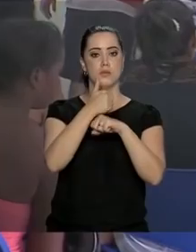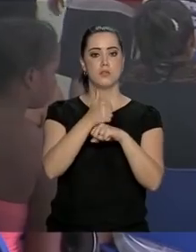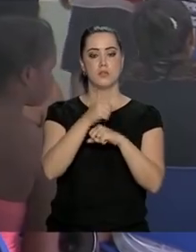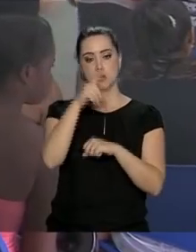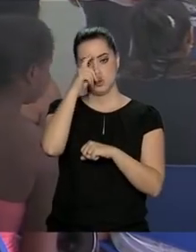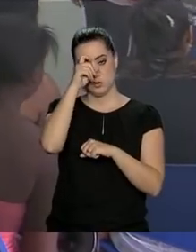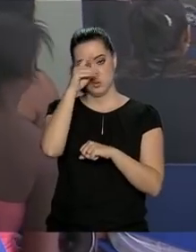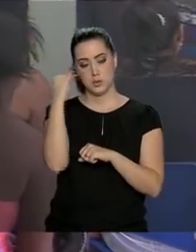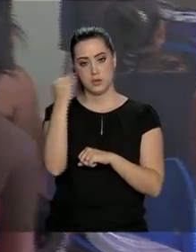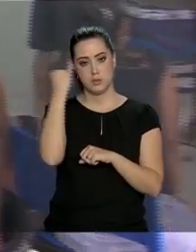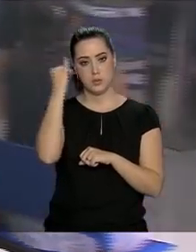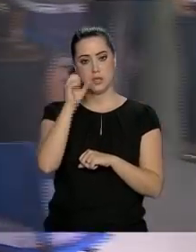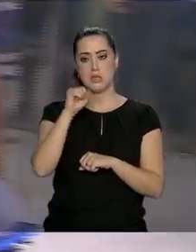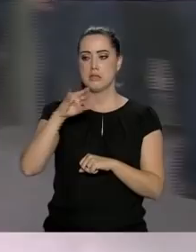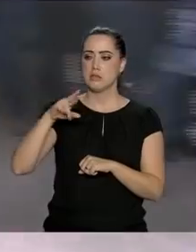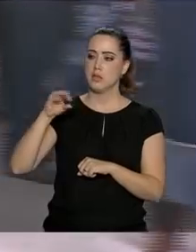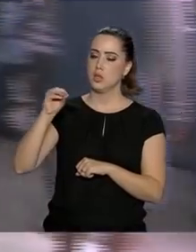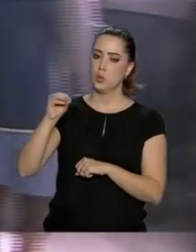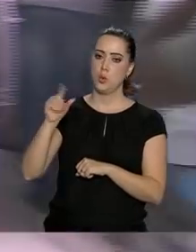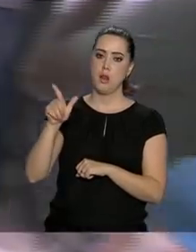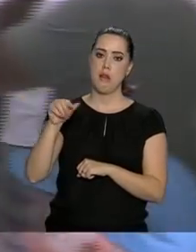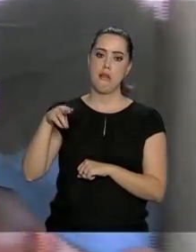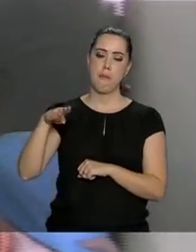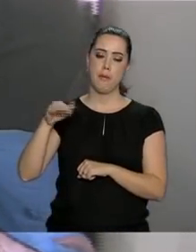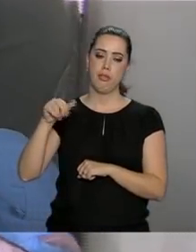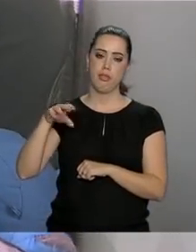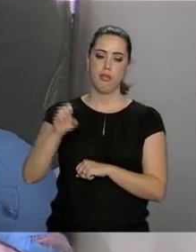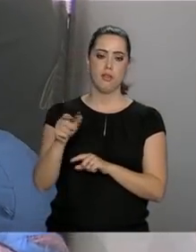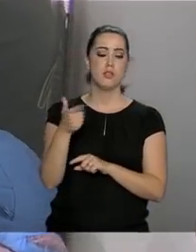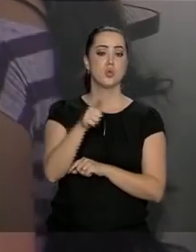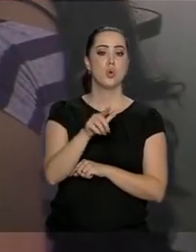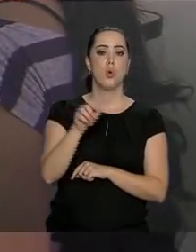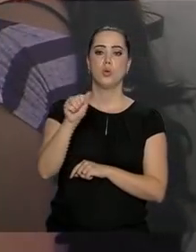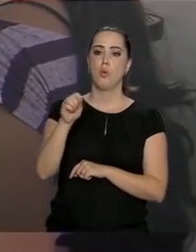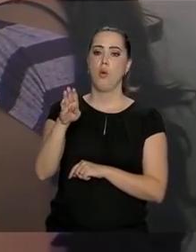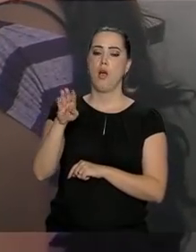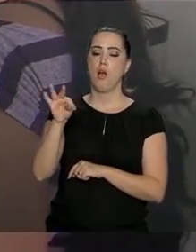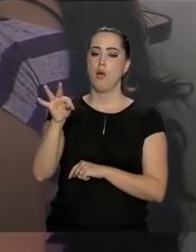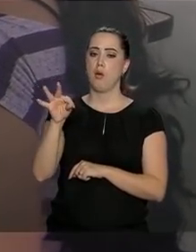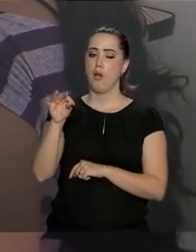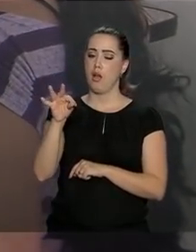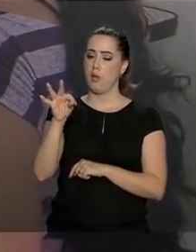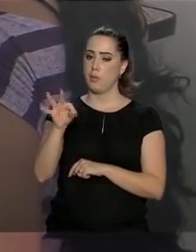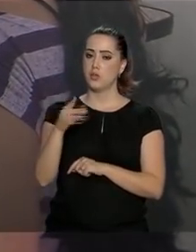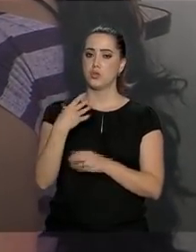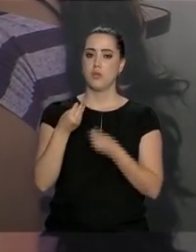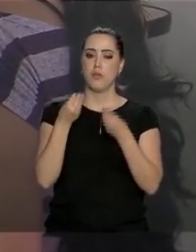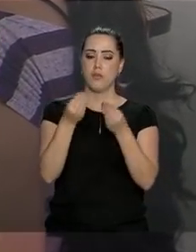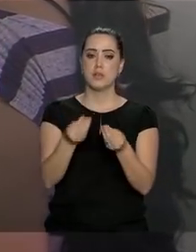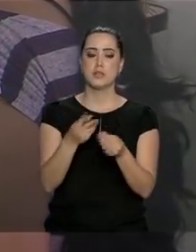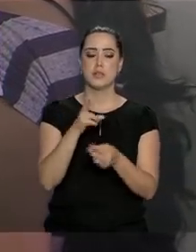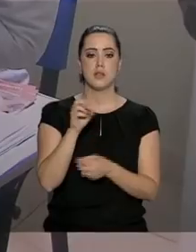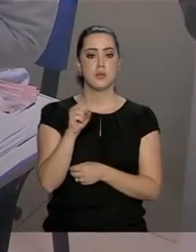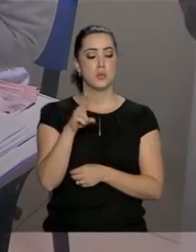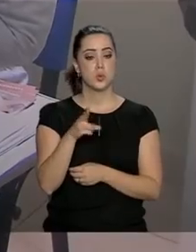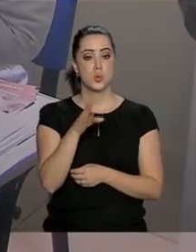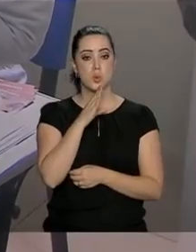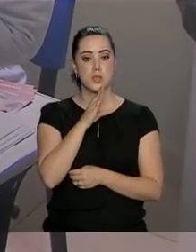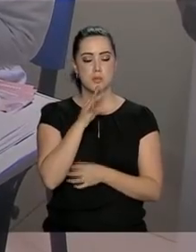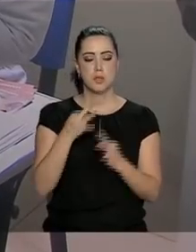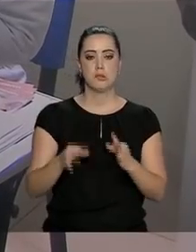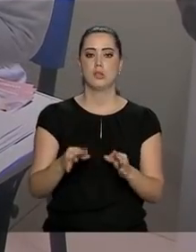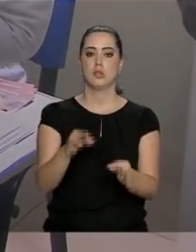de referência, como o Sírio-Libanês e o Albert Einstein. Eles vão transferir para o SUS tecnologia, conhecimento